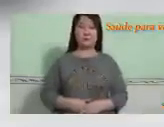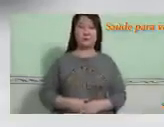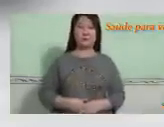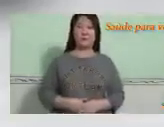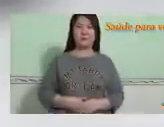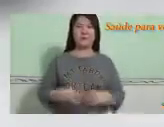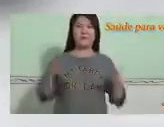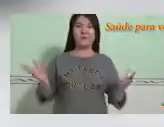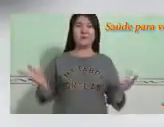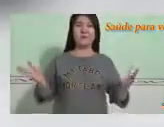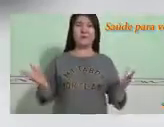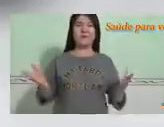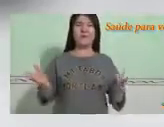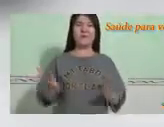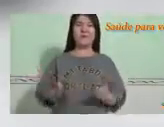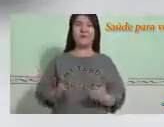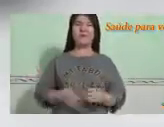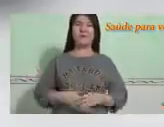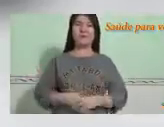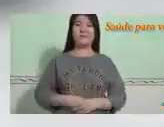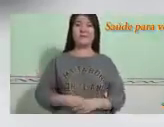demência frontotemporal.